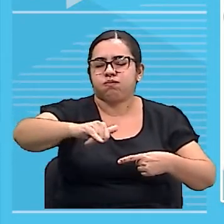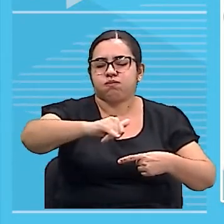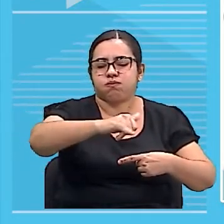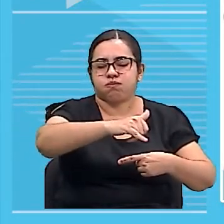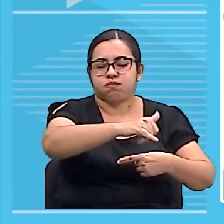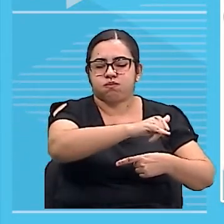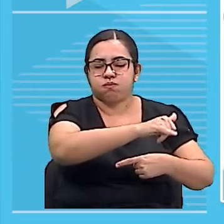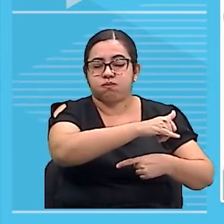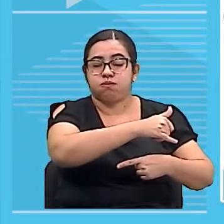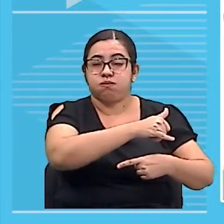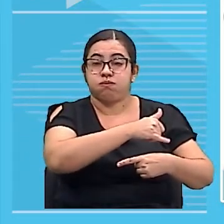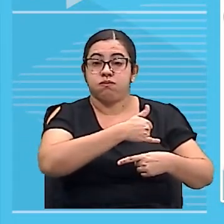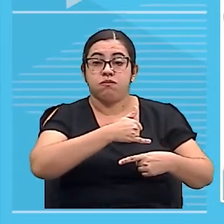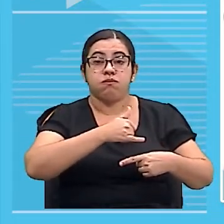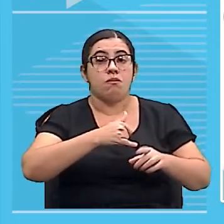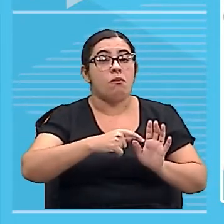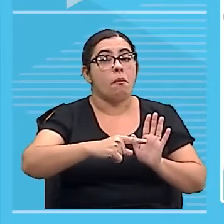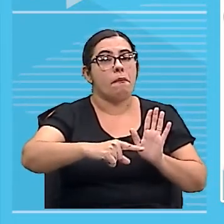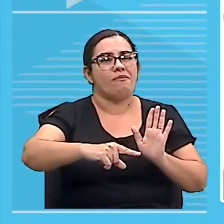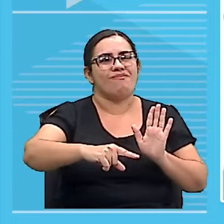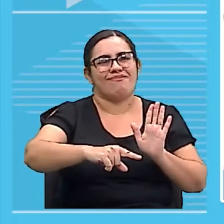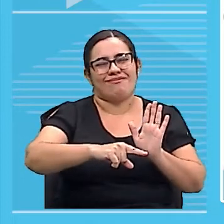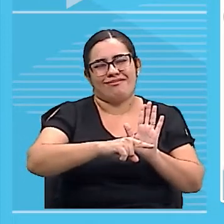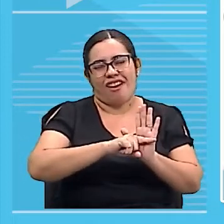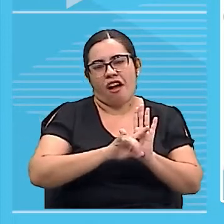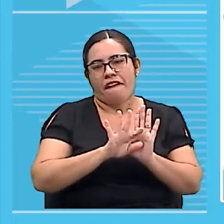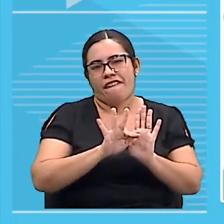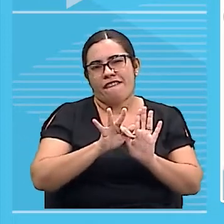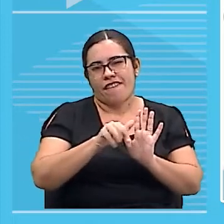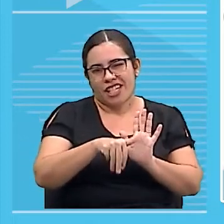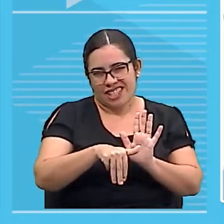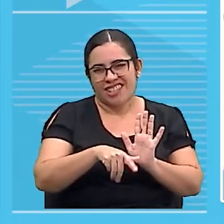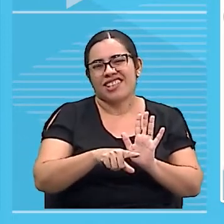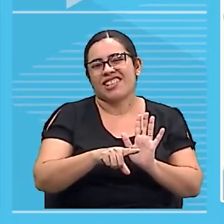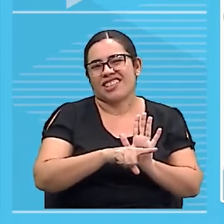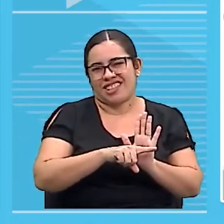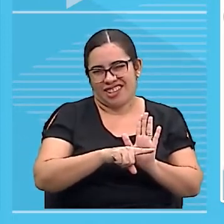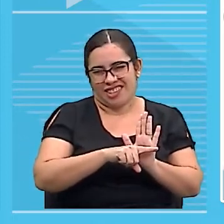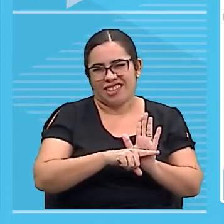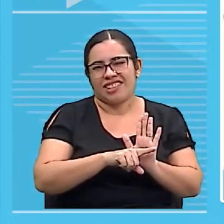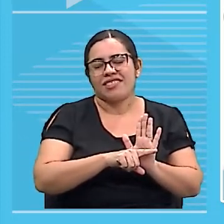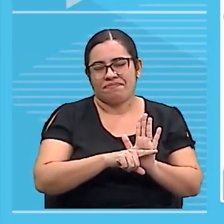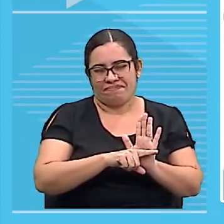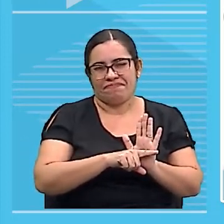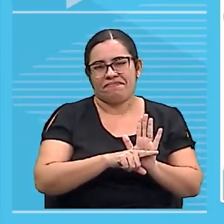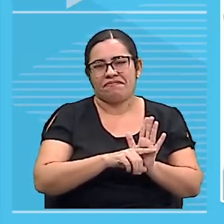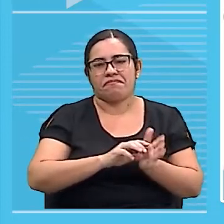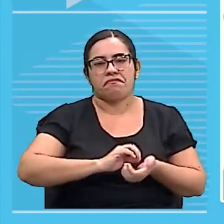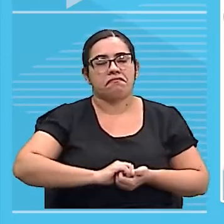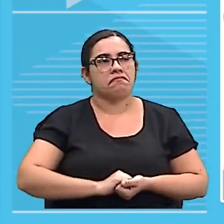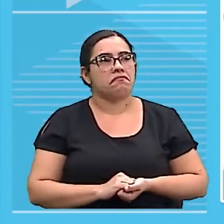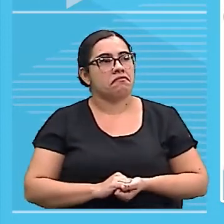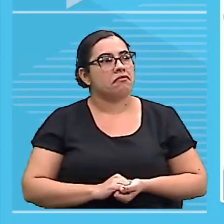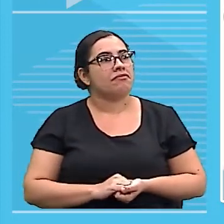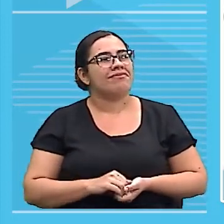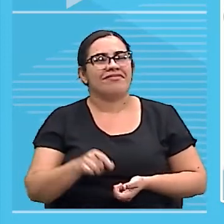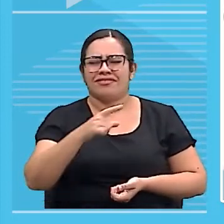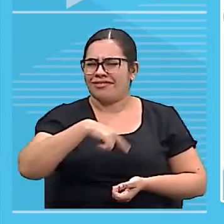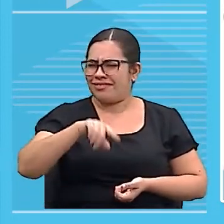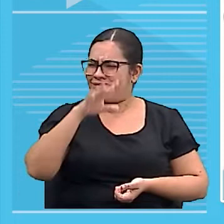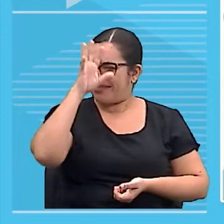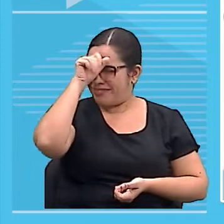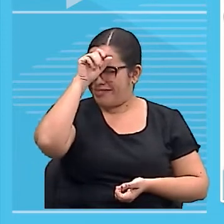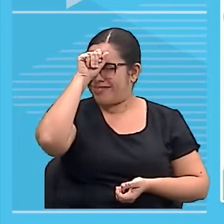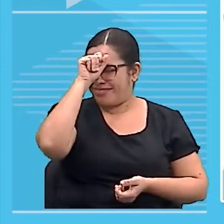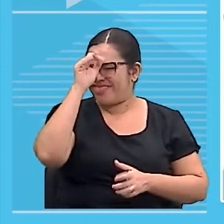e e e finaliza no polo negativo gente viu isso na